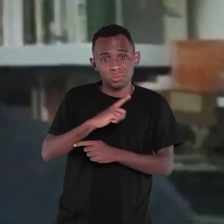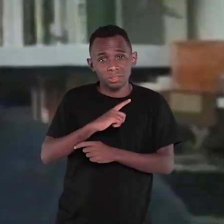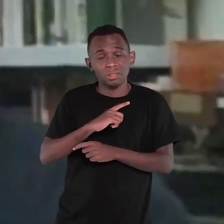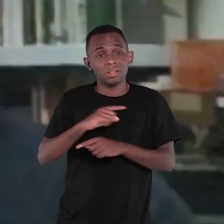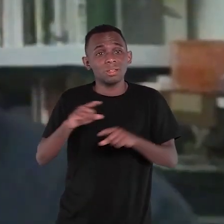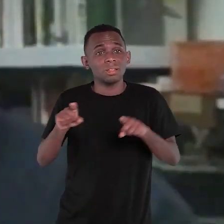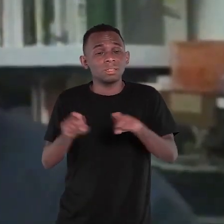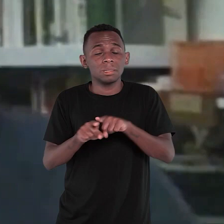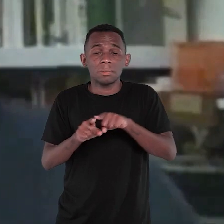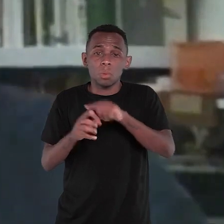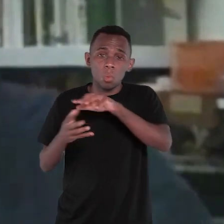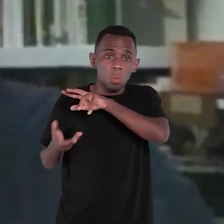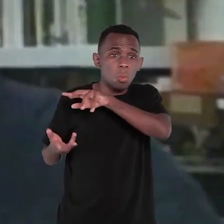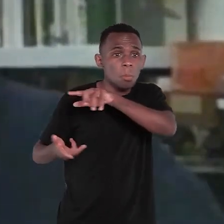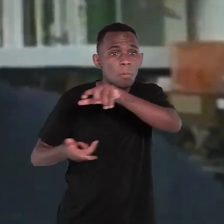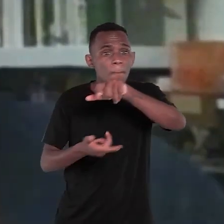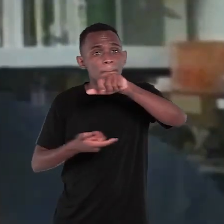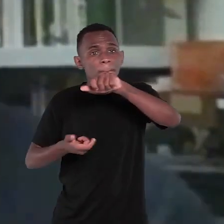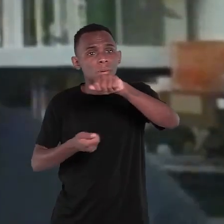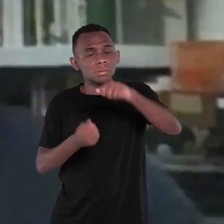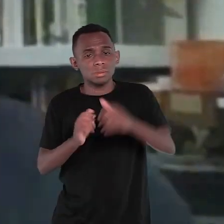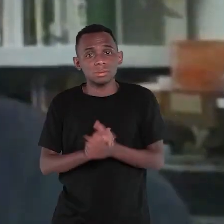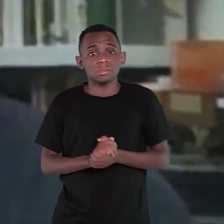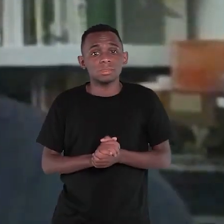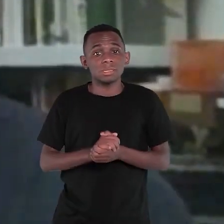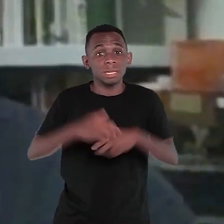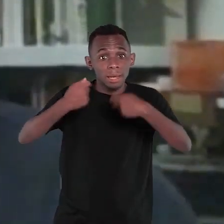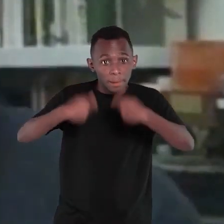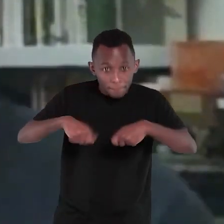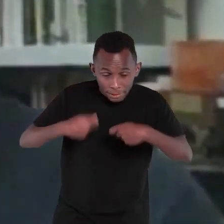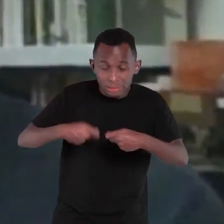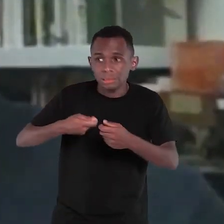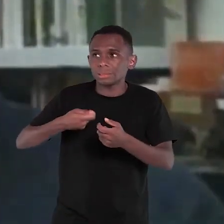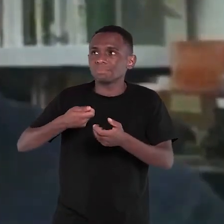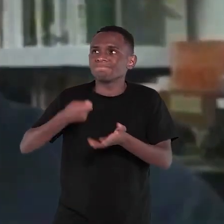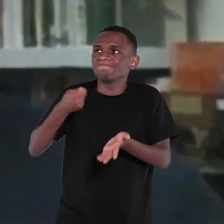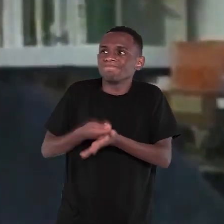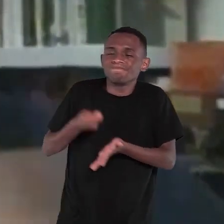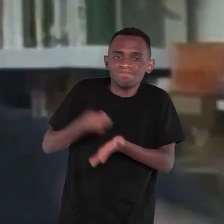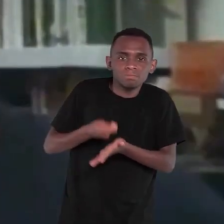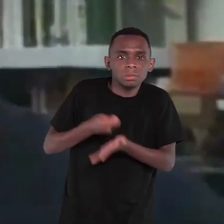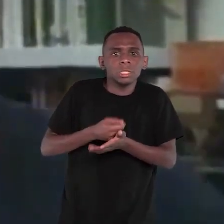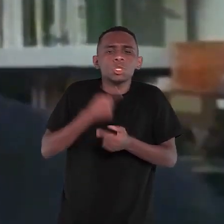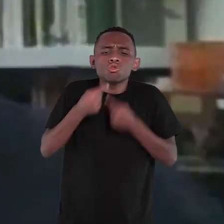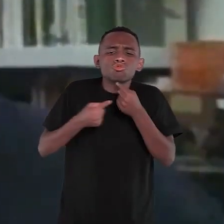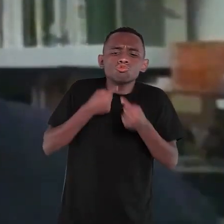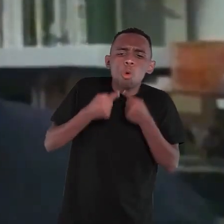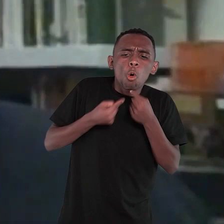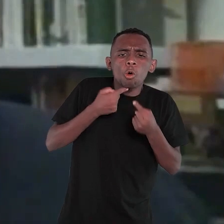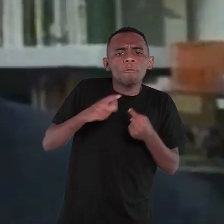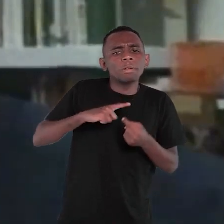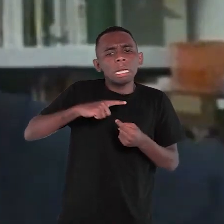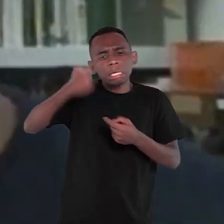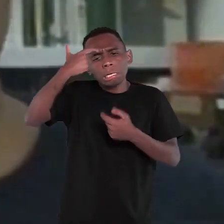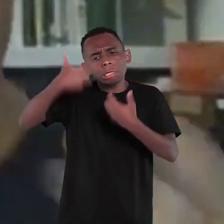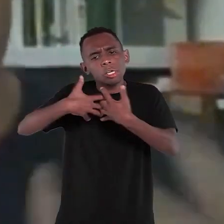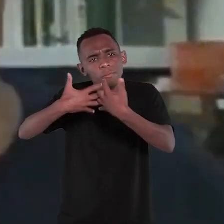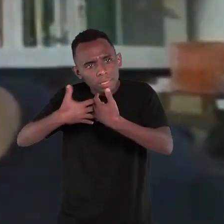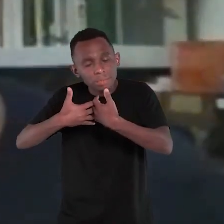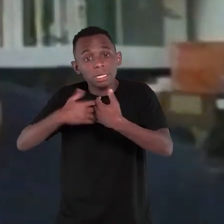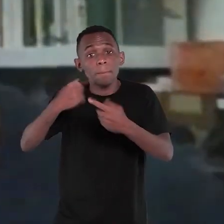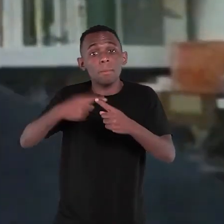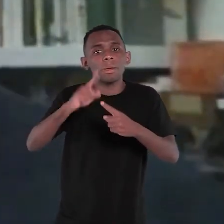E é um mundo que exige uma certa contestação, né? É a hora que eu